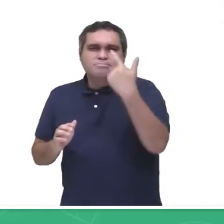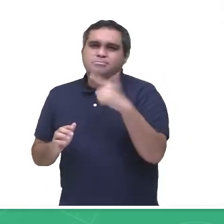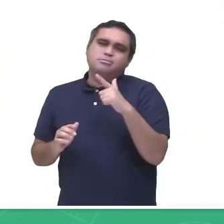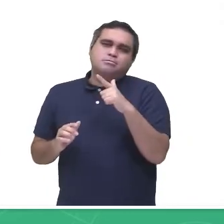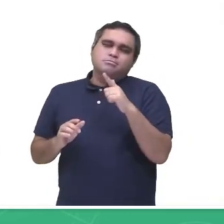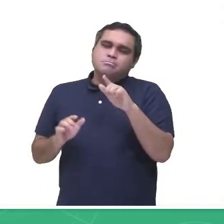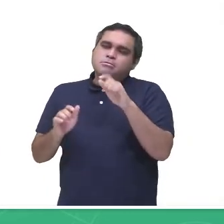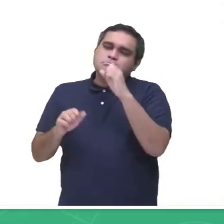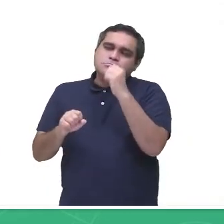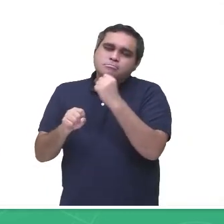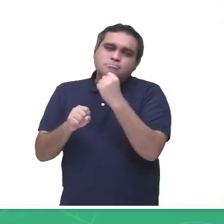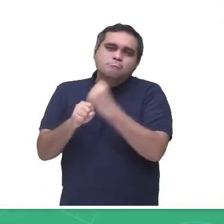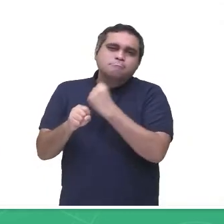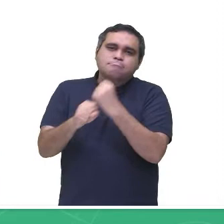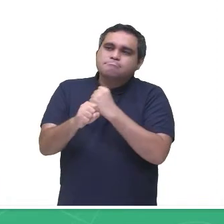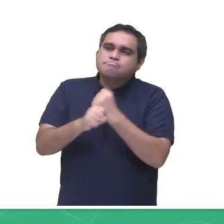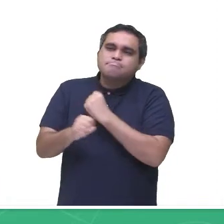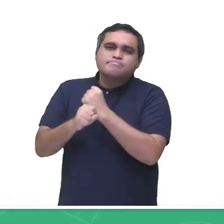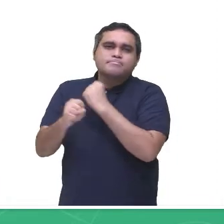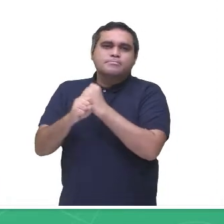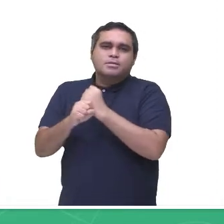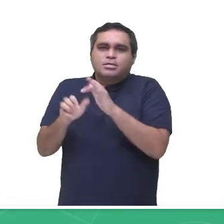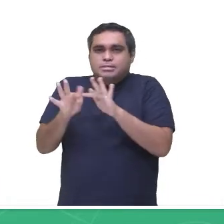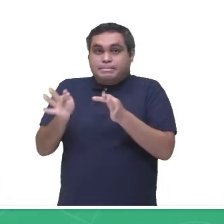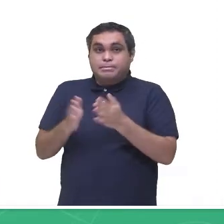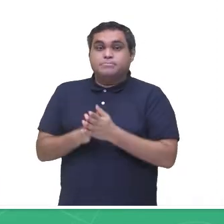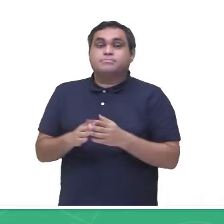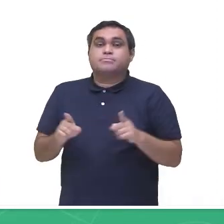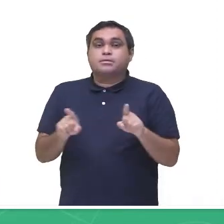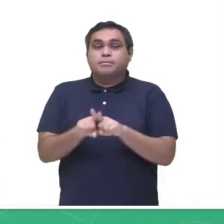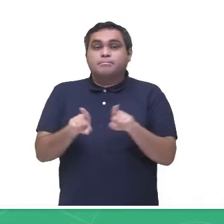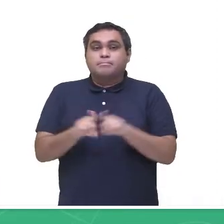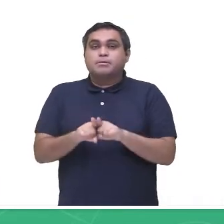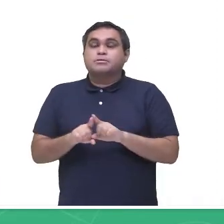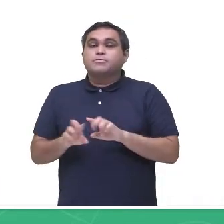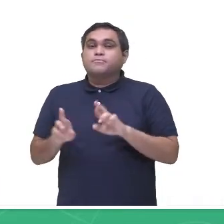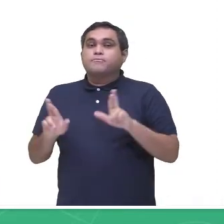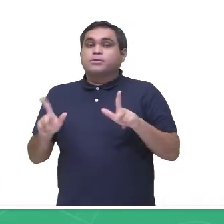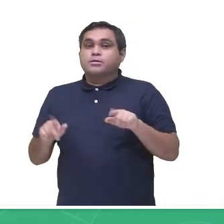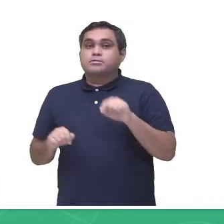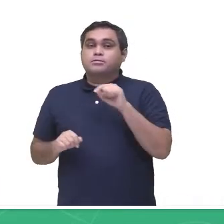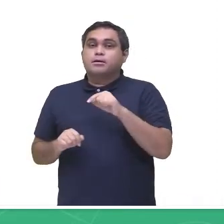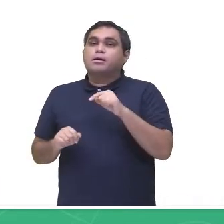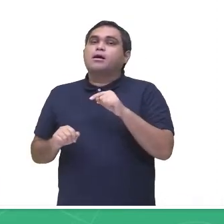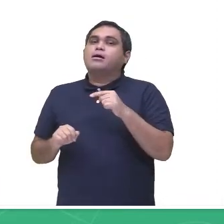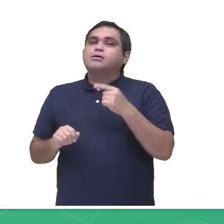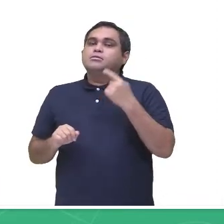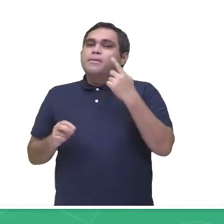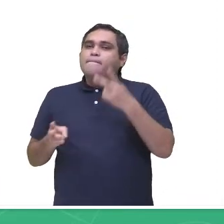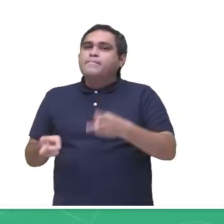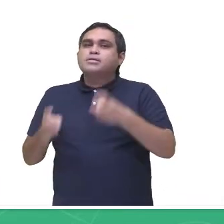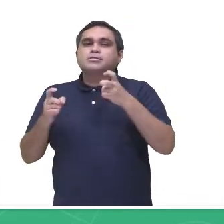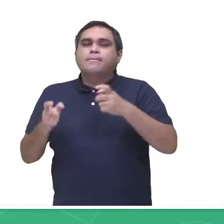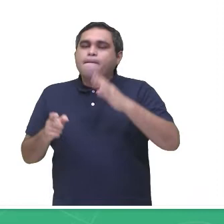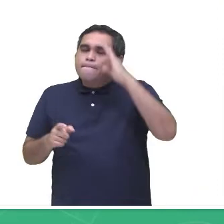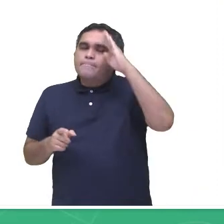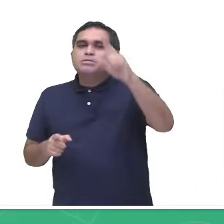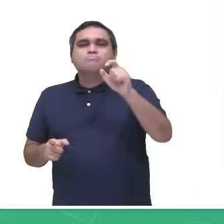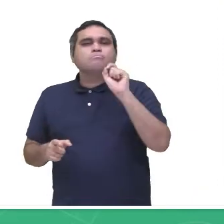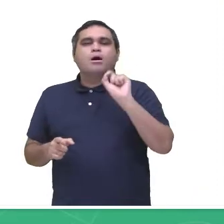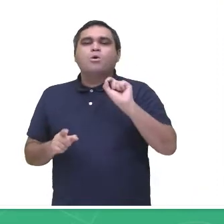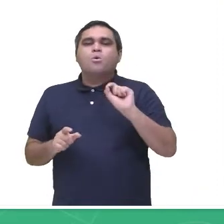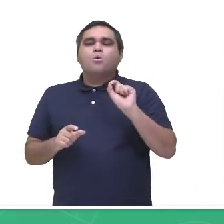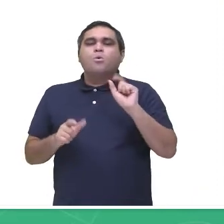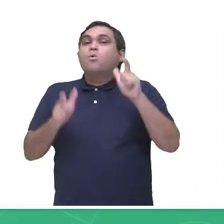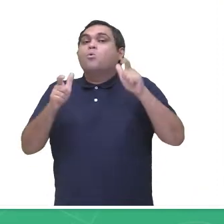culminante da integração entre arquitetura, escultura, talha e pintura aparece em Minas Gerais, sem dúvida a partir dos